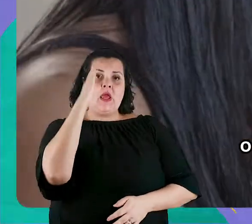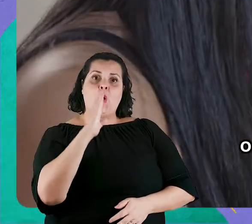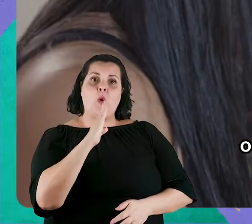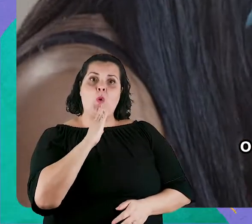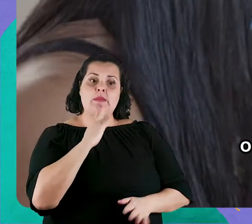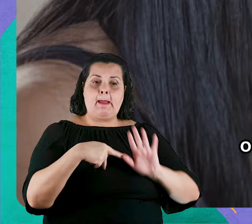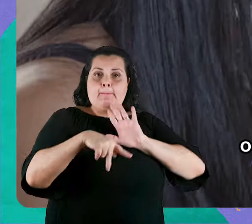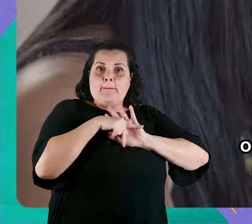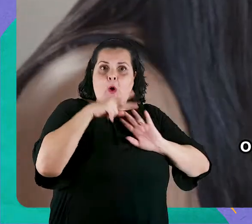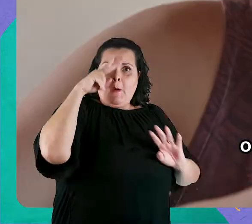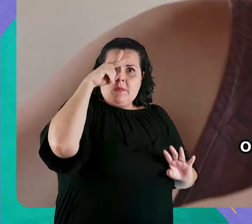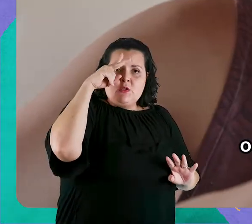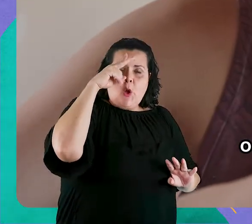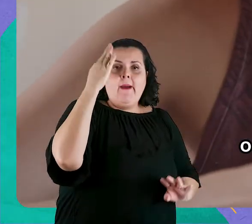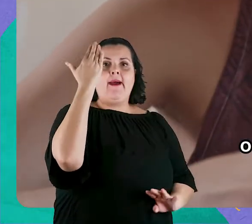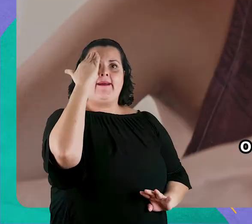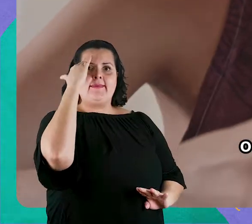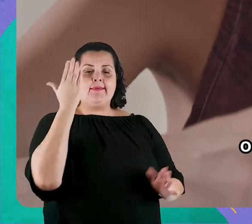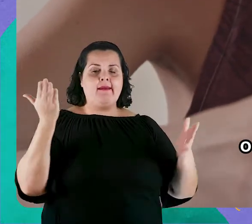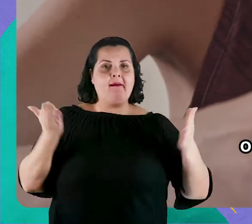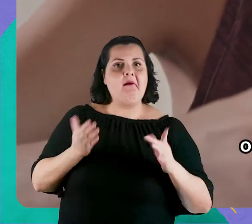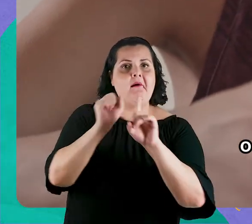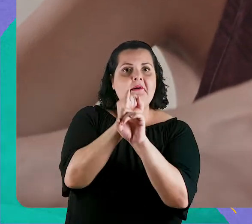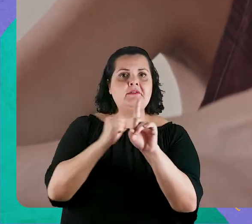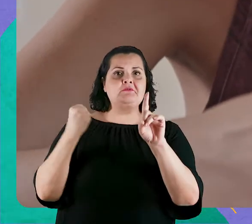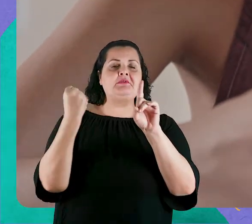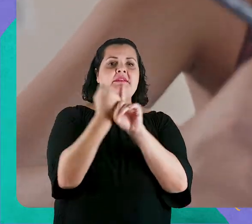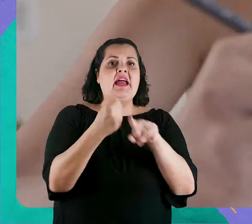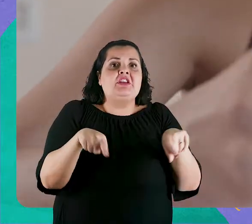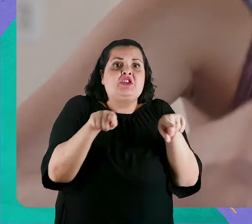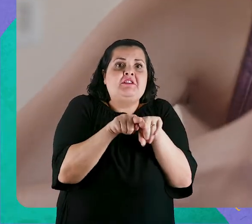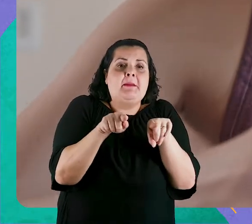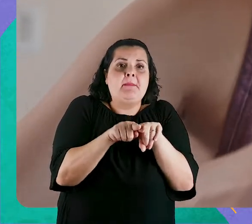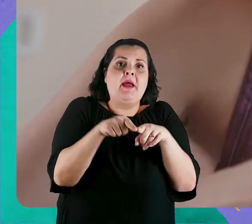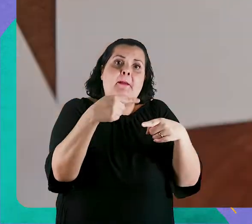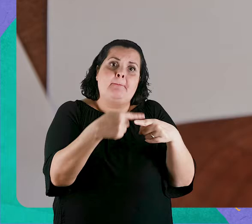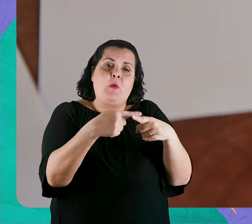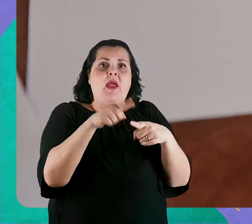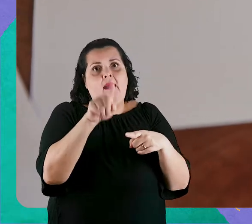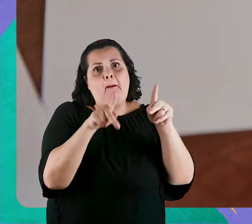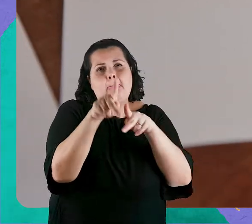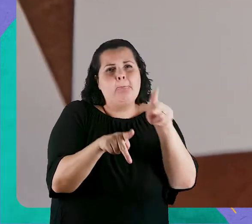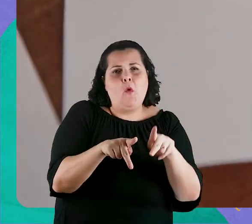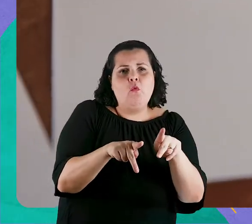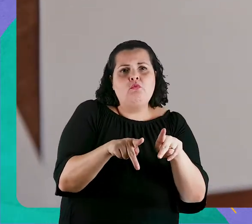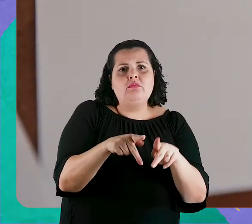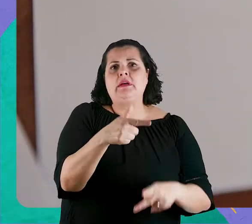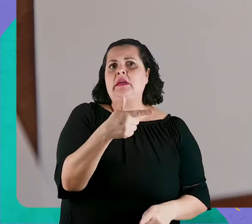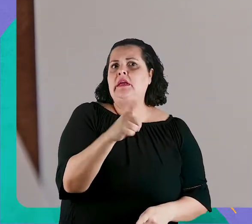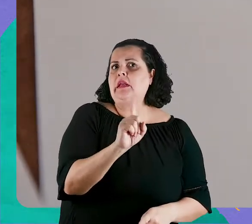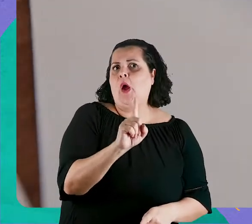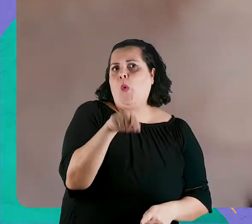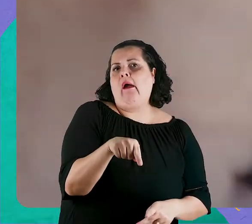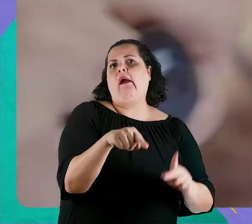outro conhecimento da sociedade em que eles estão inseridos, que é a sociedade não indígena. Eu acredito muito na literatura